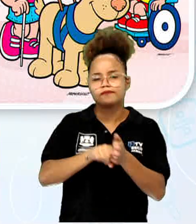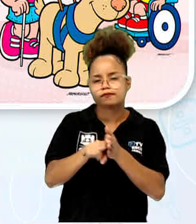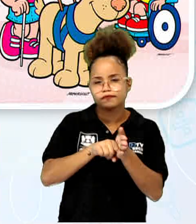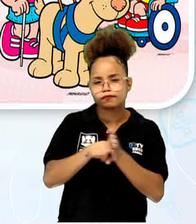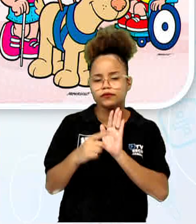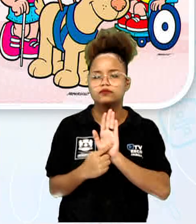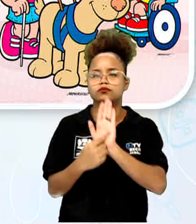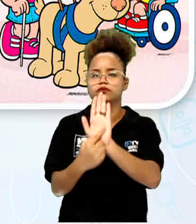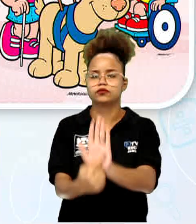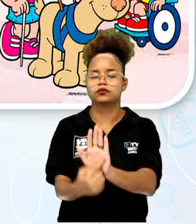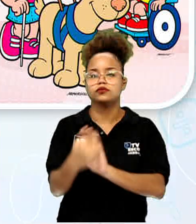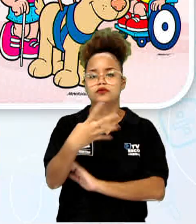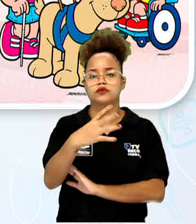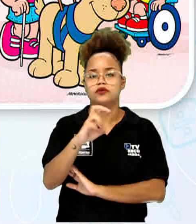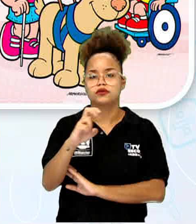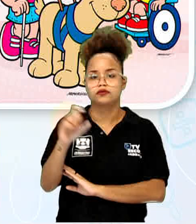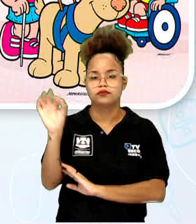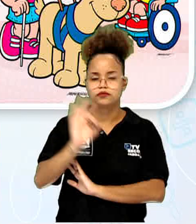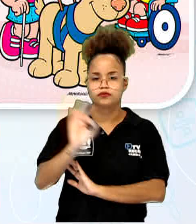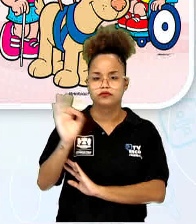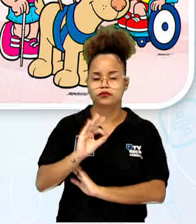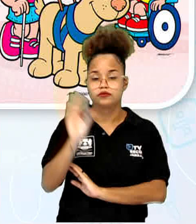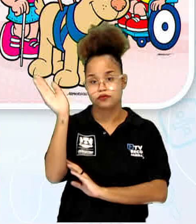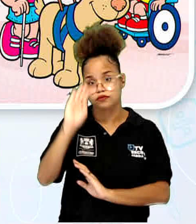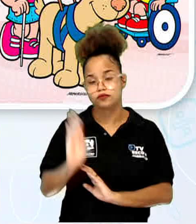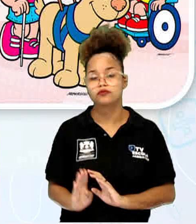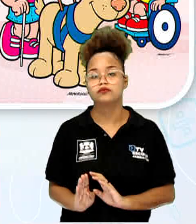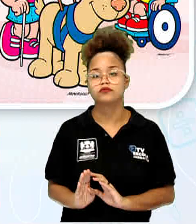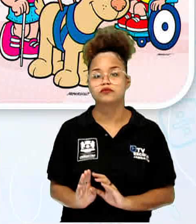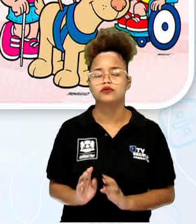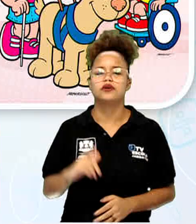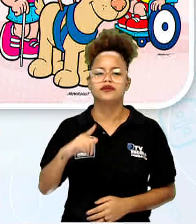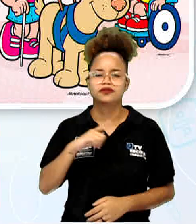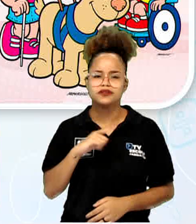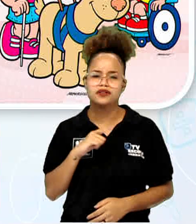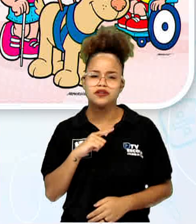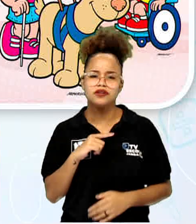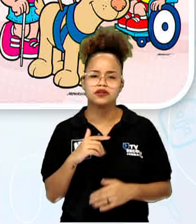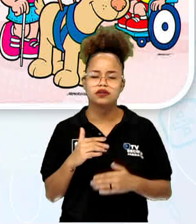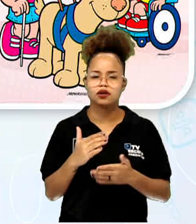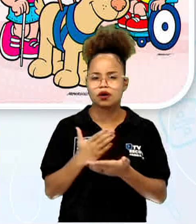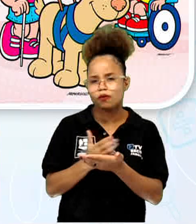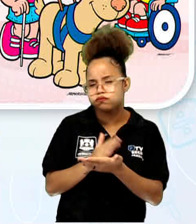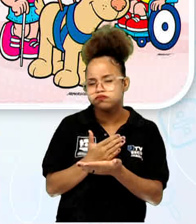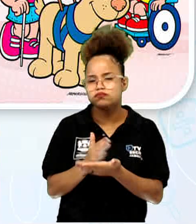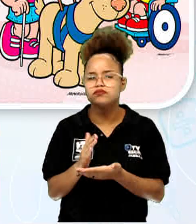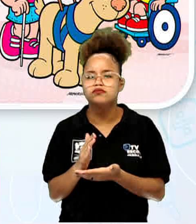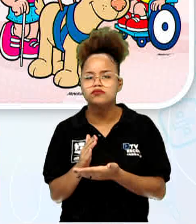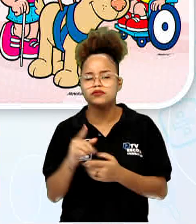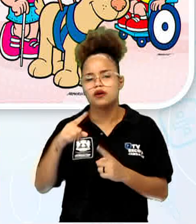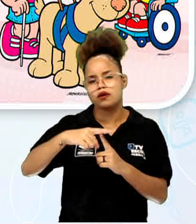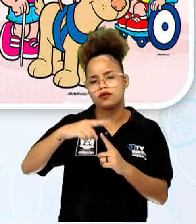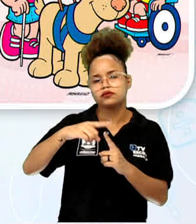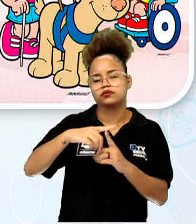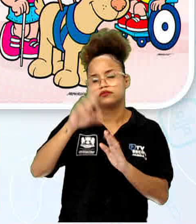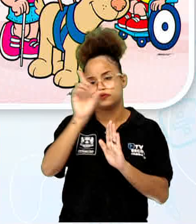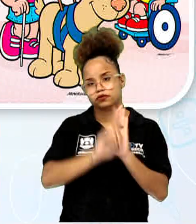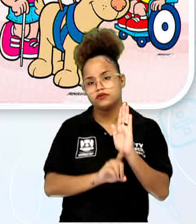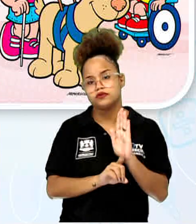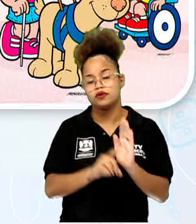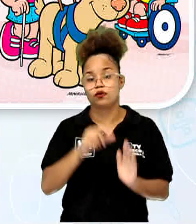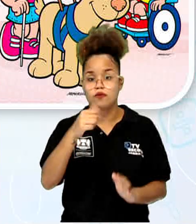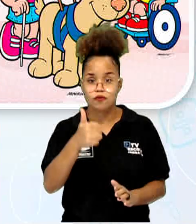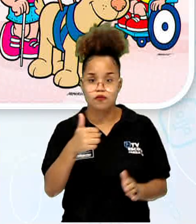que 45% dos brasileiros têm algum tipo de deficiência, cerca de 1 a